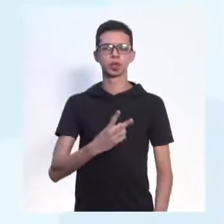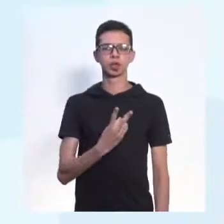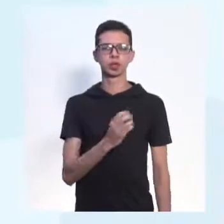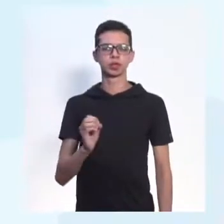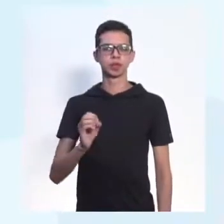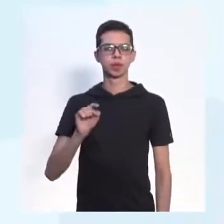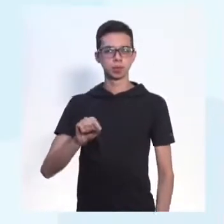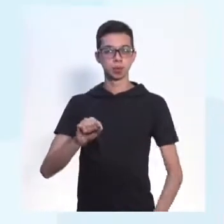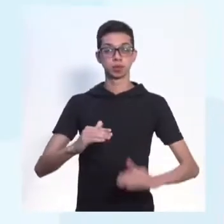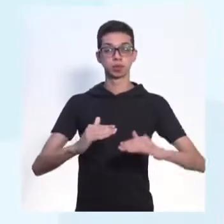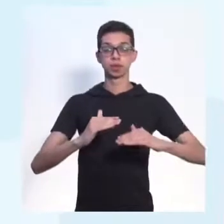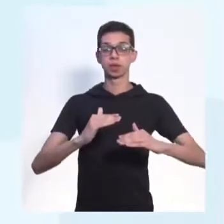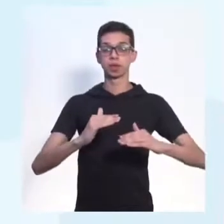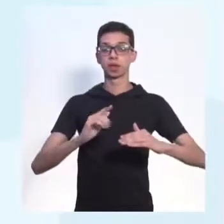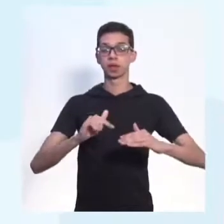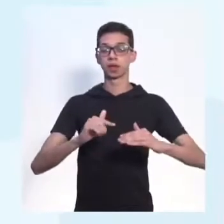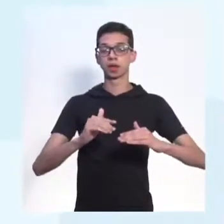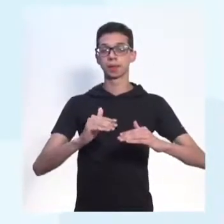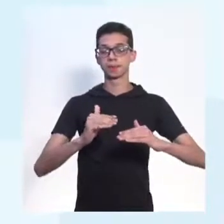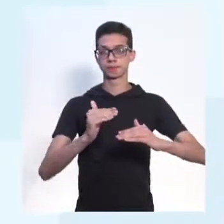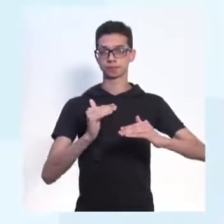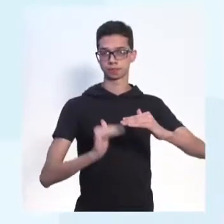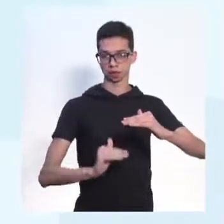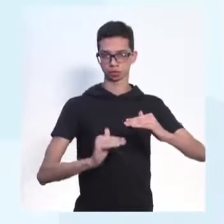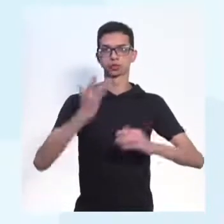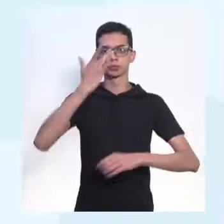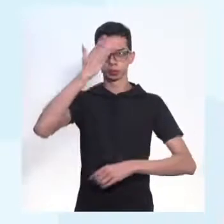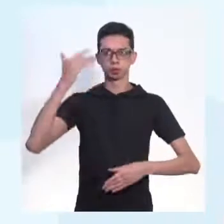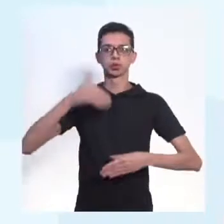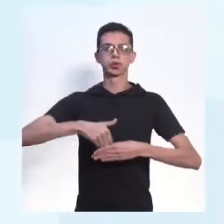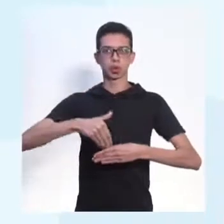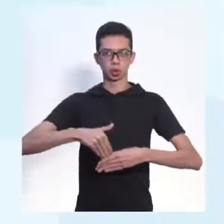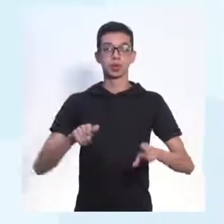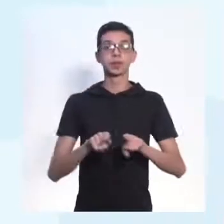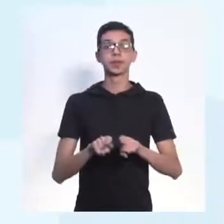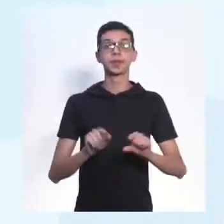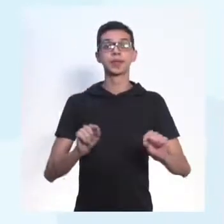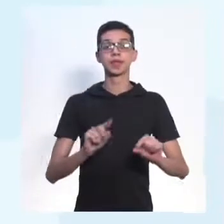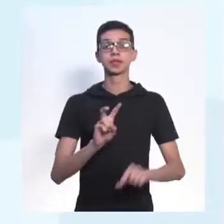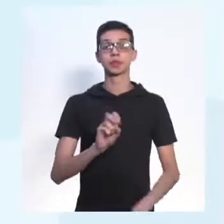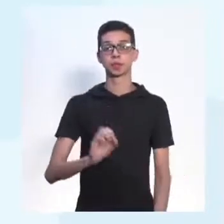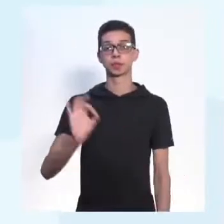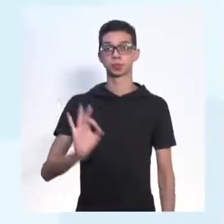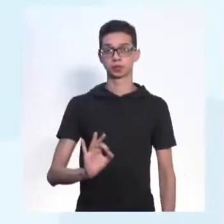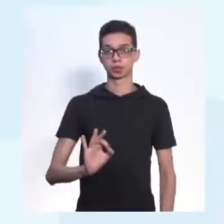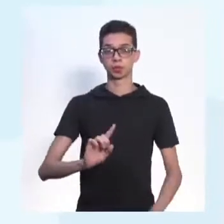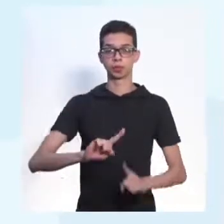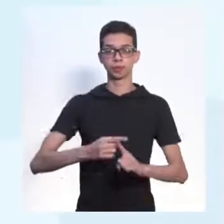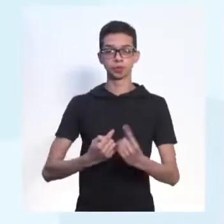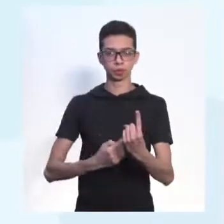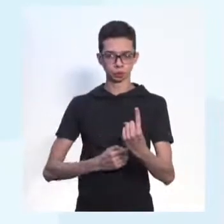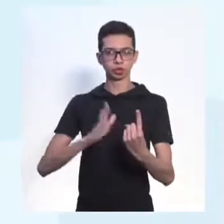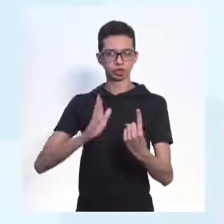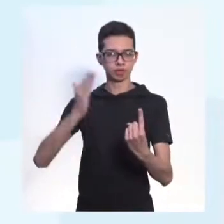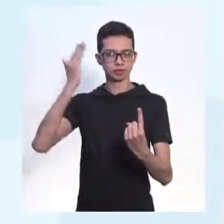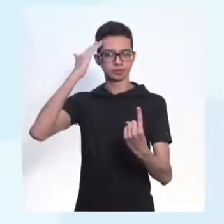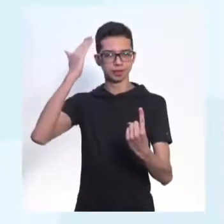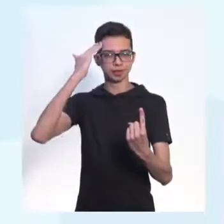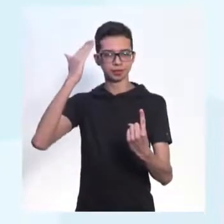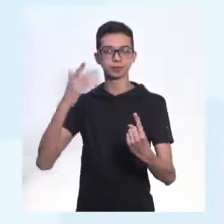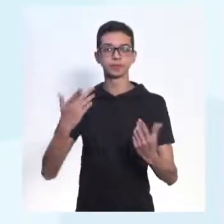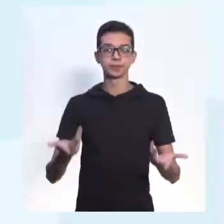mil eleitores já não majoritário absoluto e como é que é aquele que cinquenta por cento mais um E você já ouvir isso muitas vezes